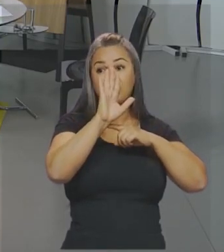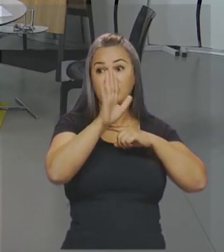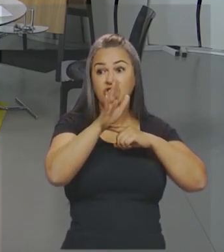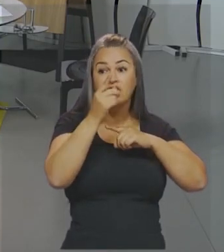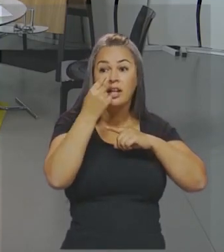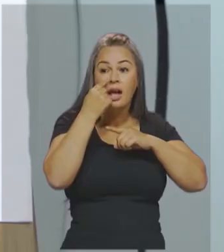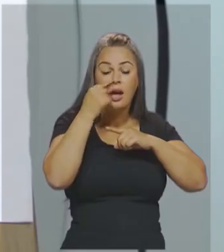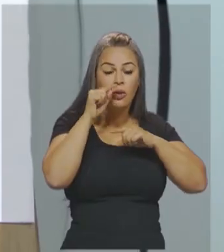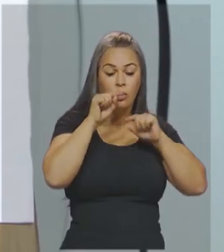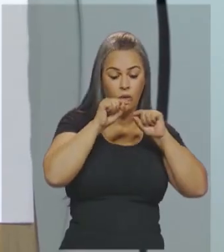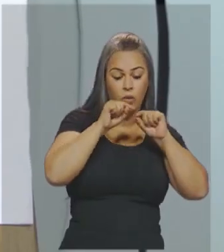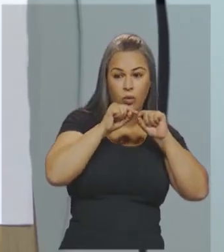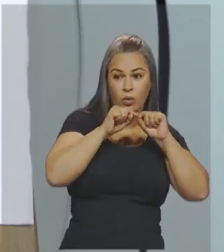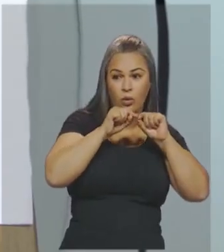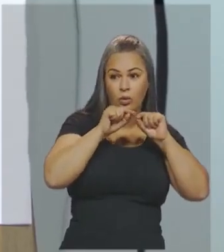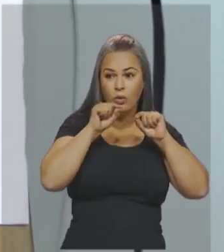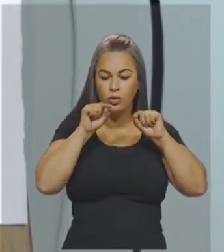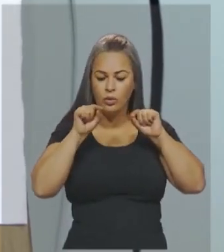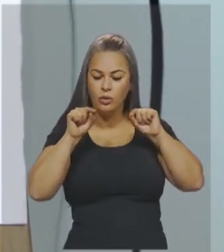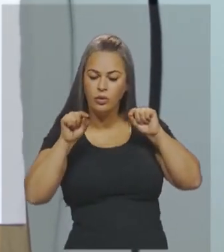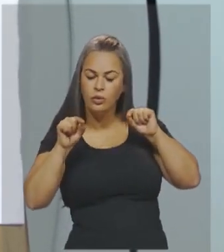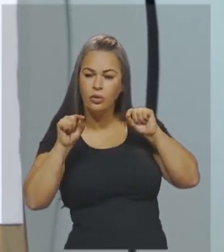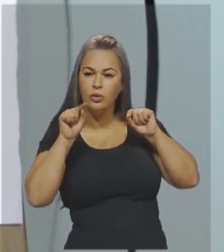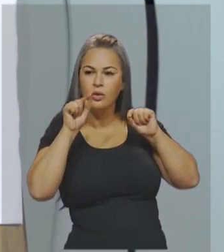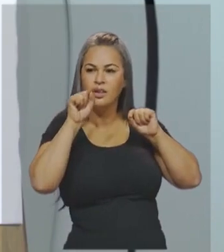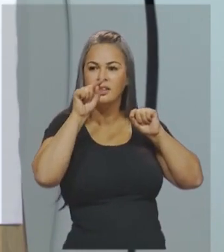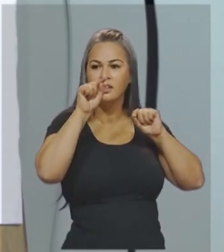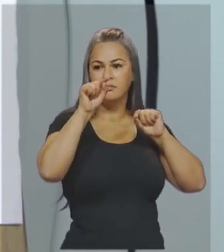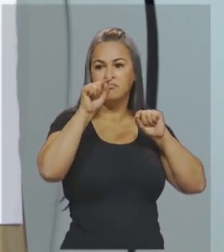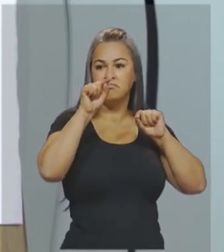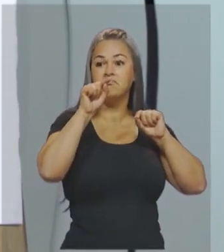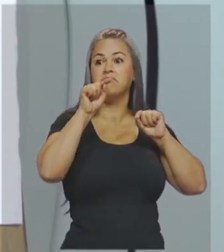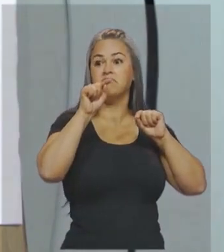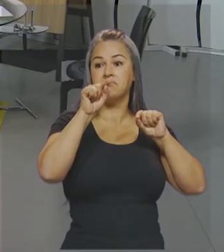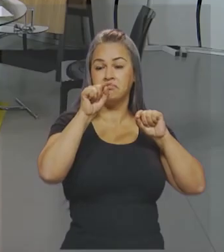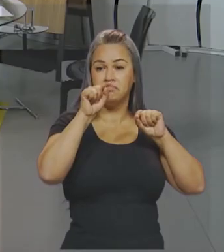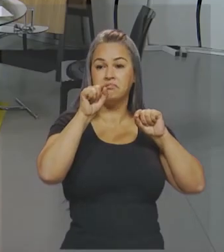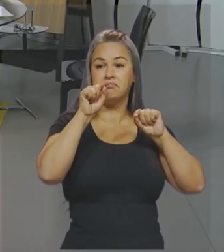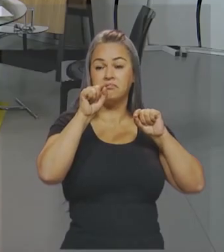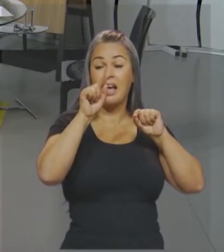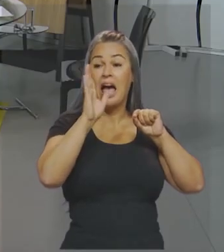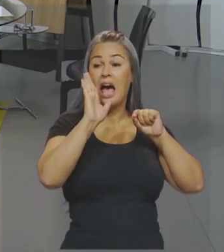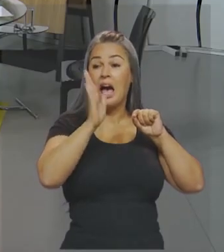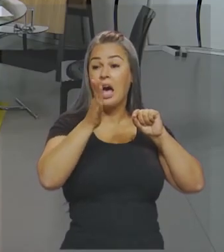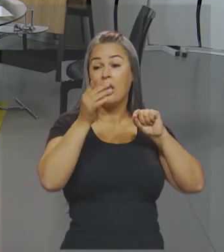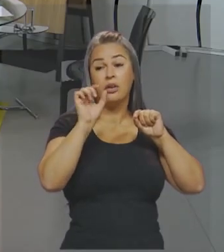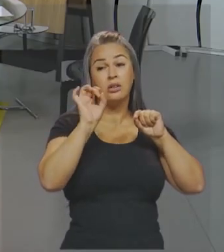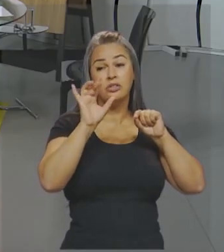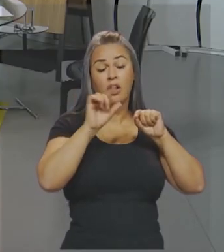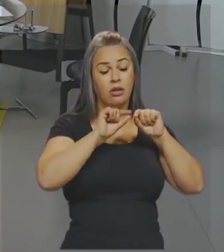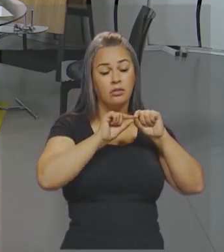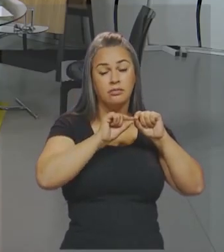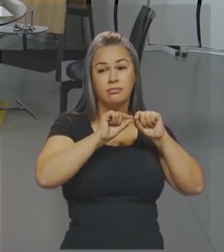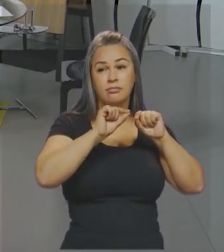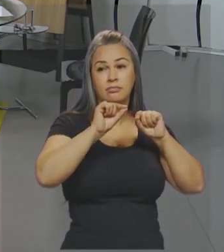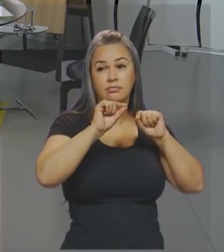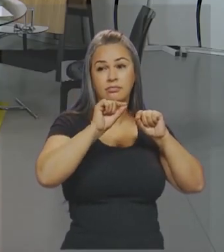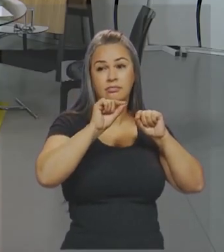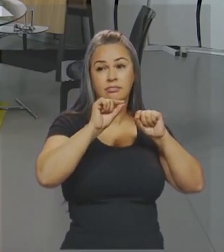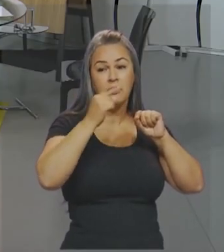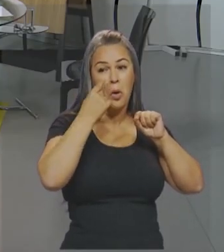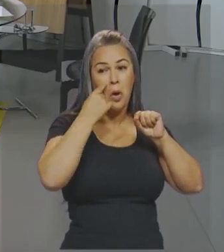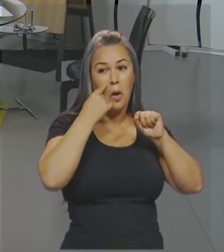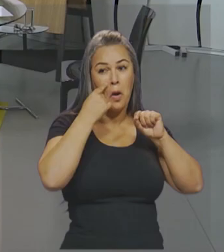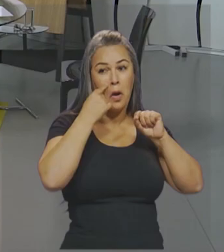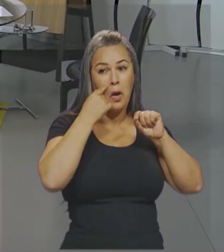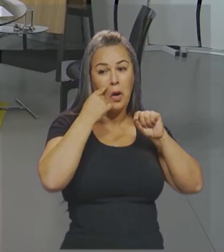a abertura do meu ângulo. Agora é só unir os pontos. Unindo